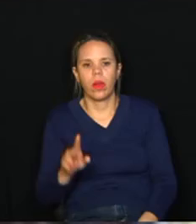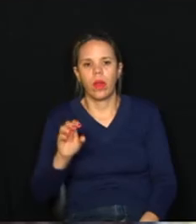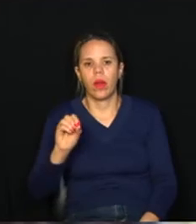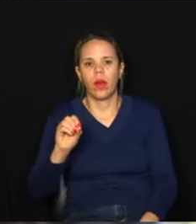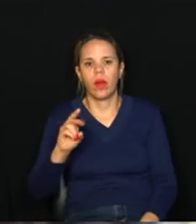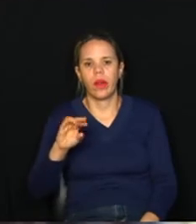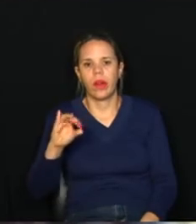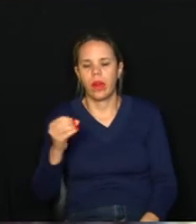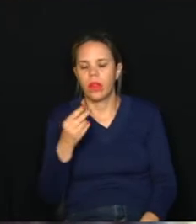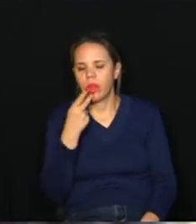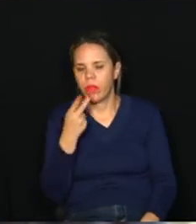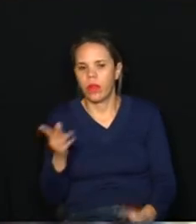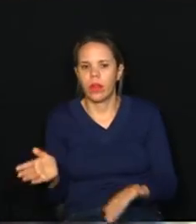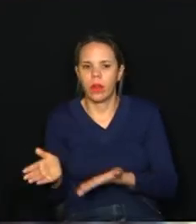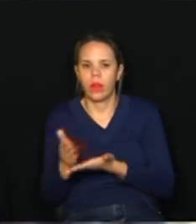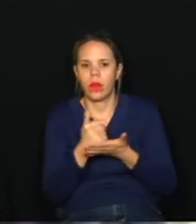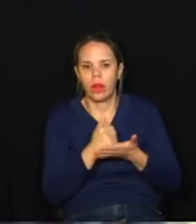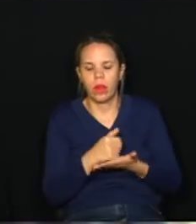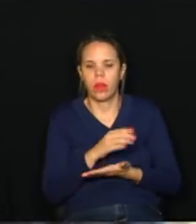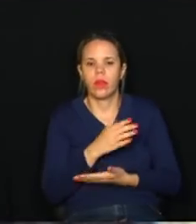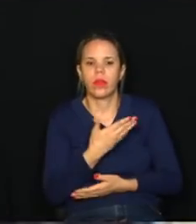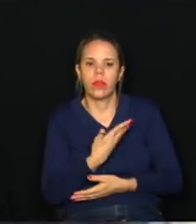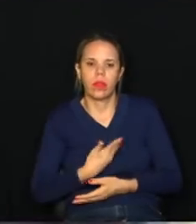a respeito da arrecadação do Estado.